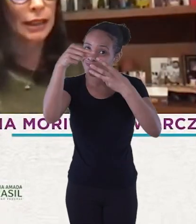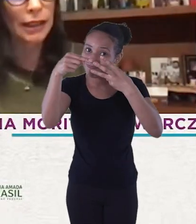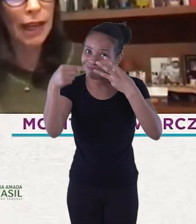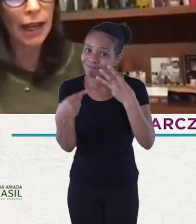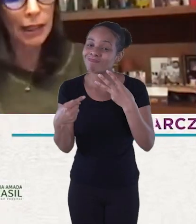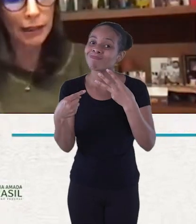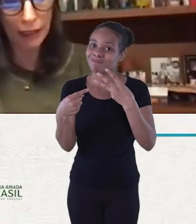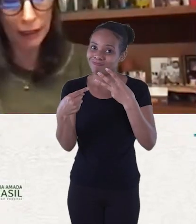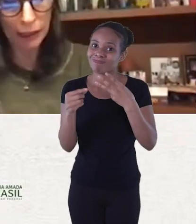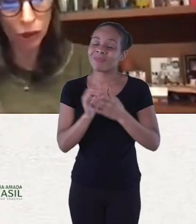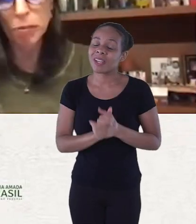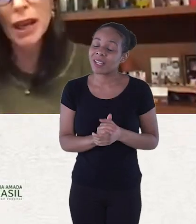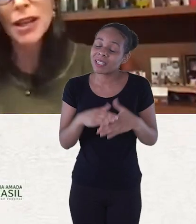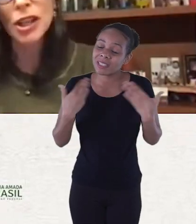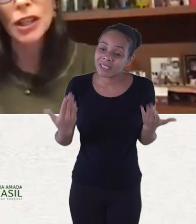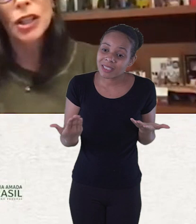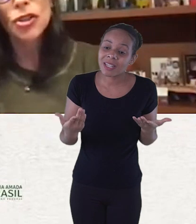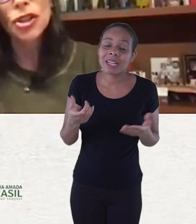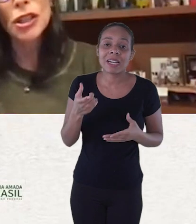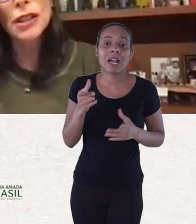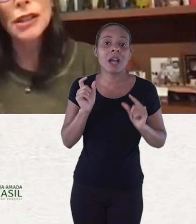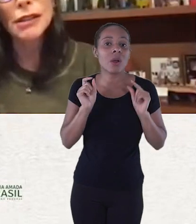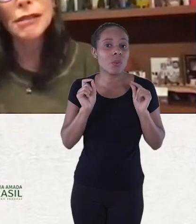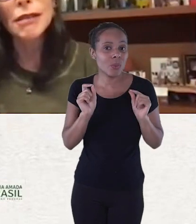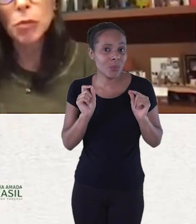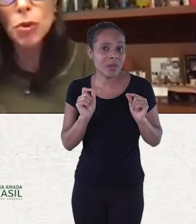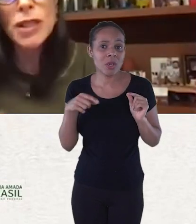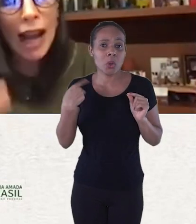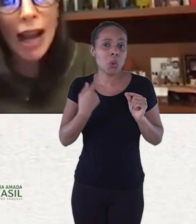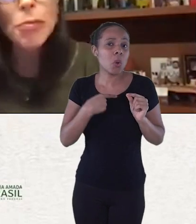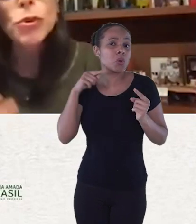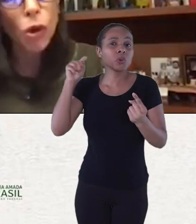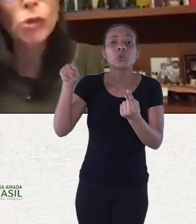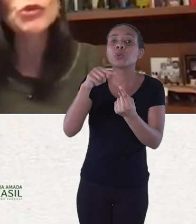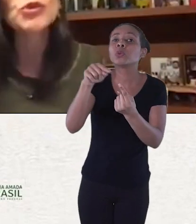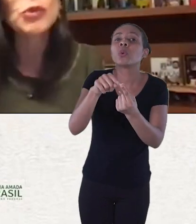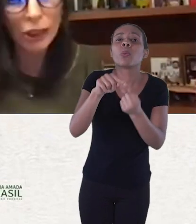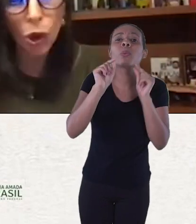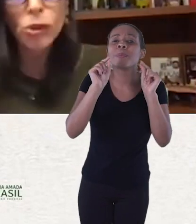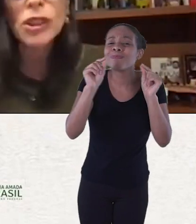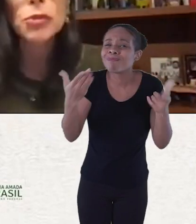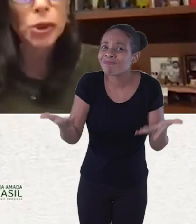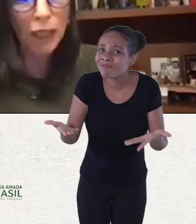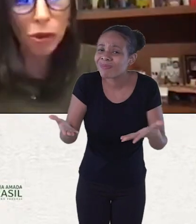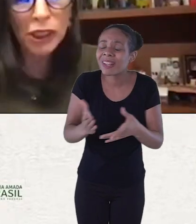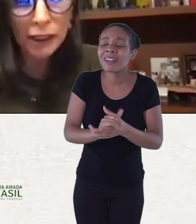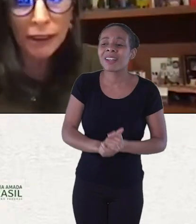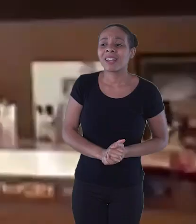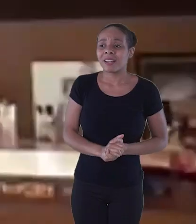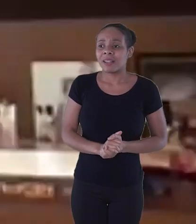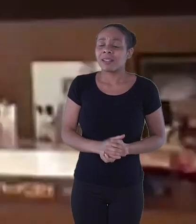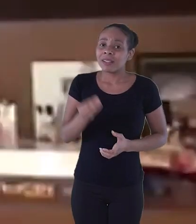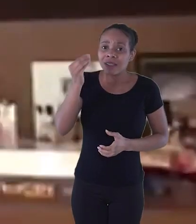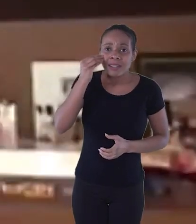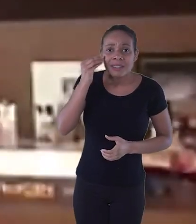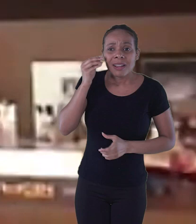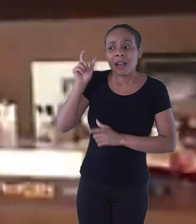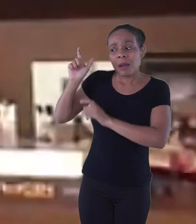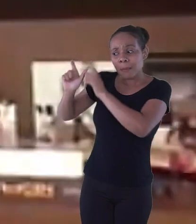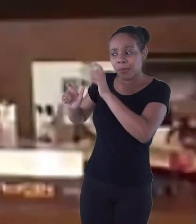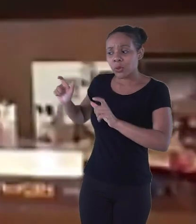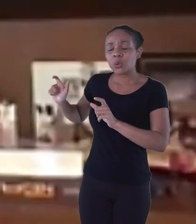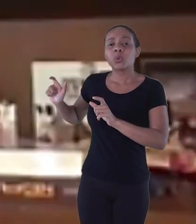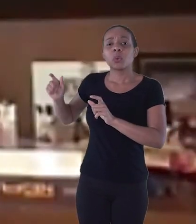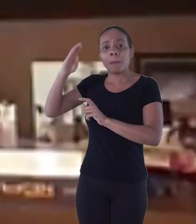forte da enciclopédia de buscar por outros e outras protagonistas. Não